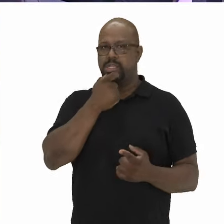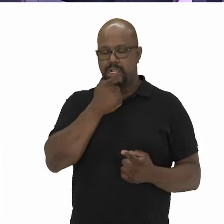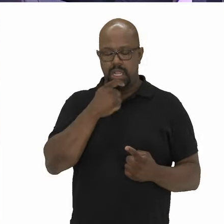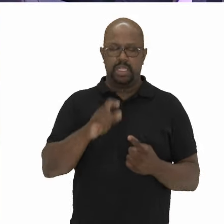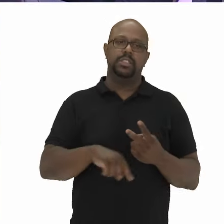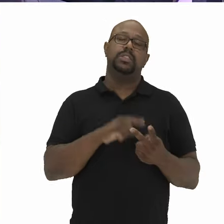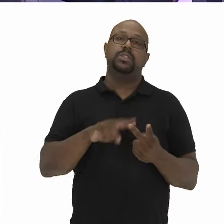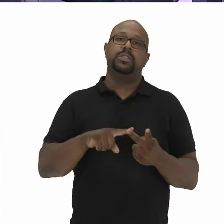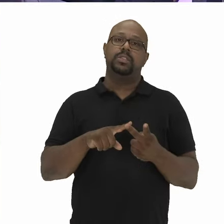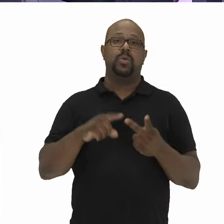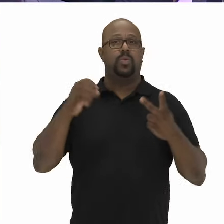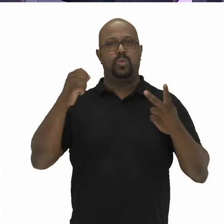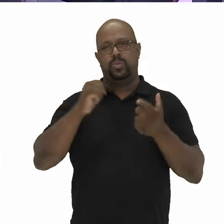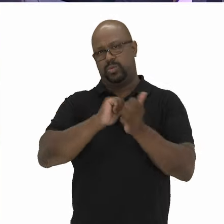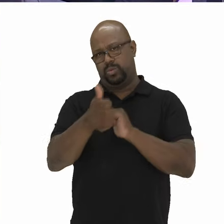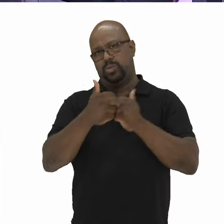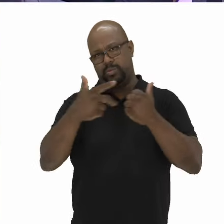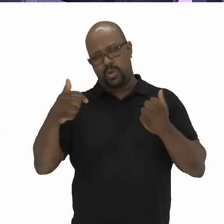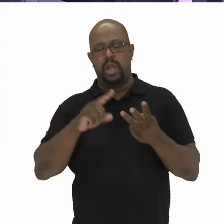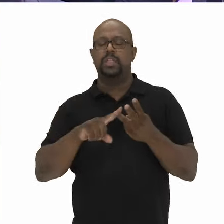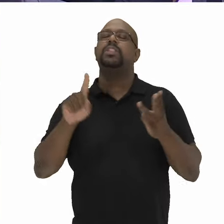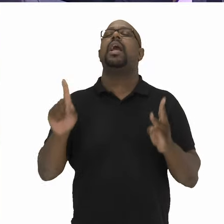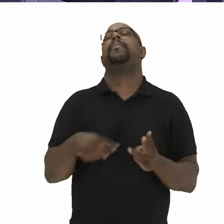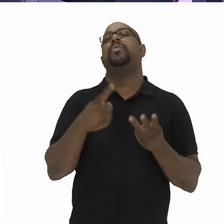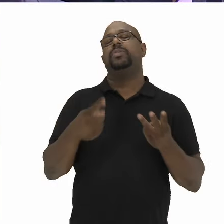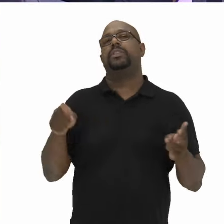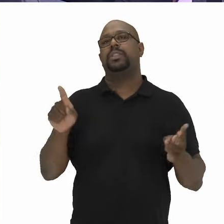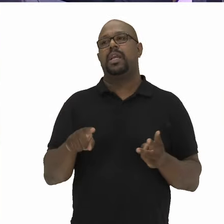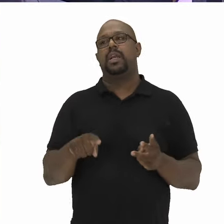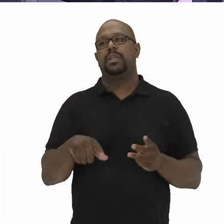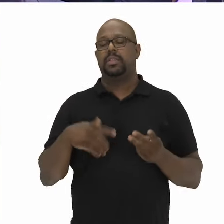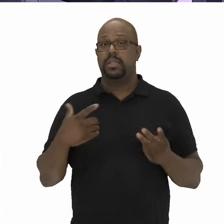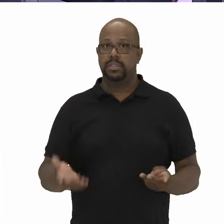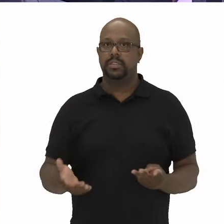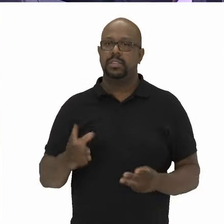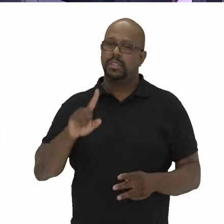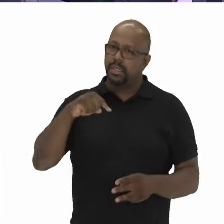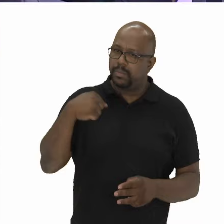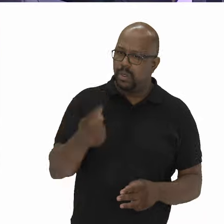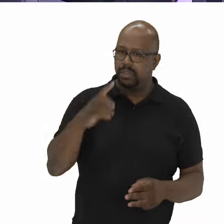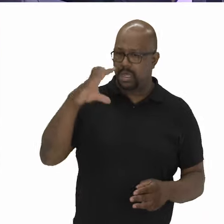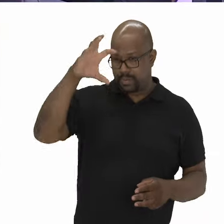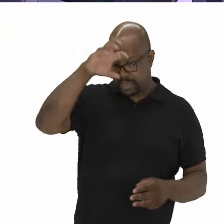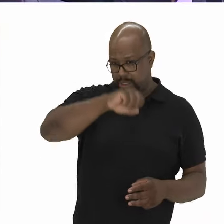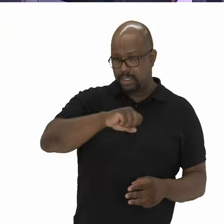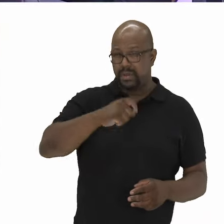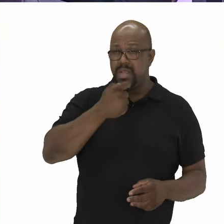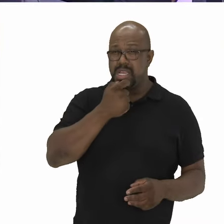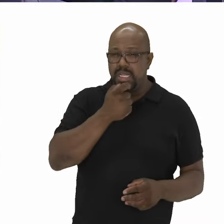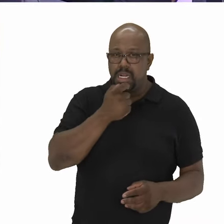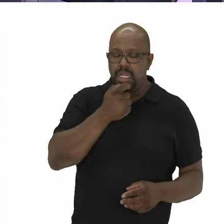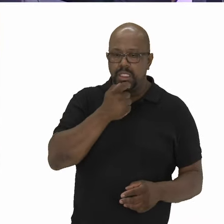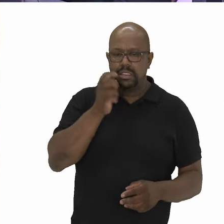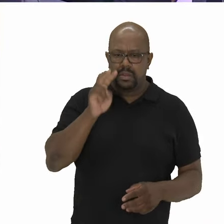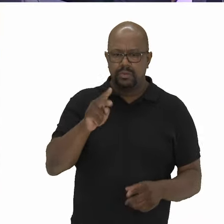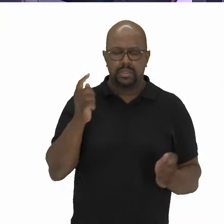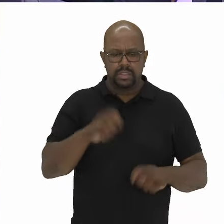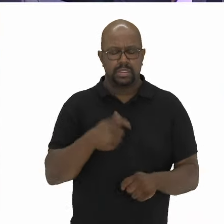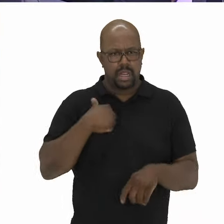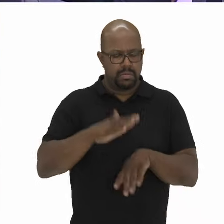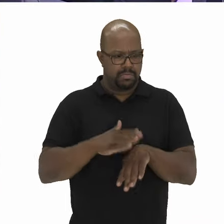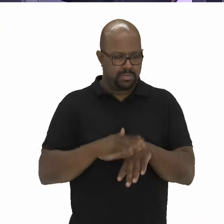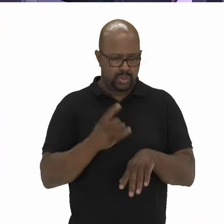época foi o inglês o e a música então assim depois que eu aprendi o inglês